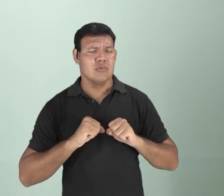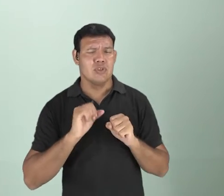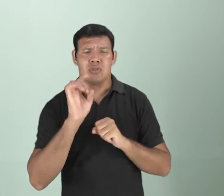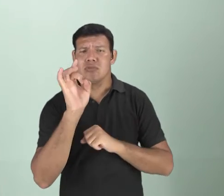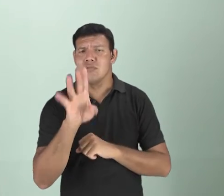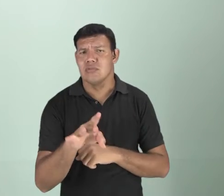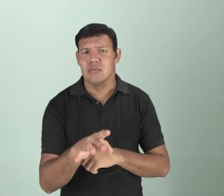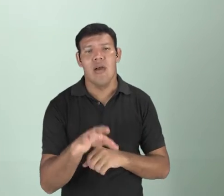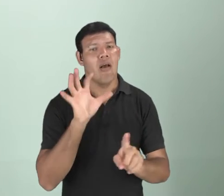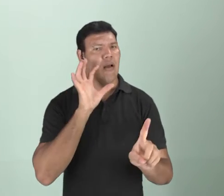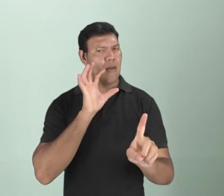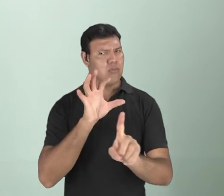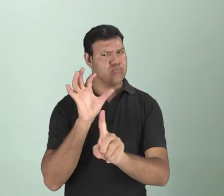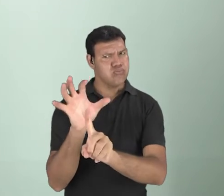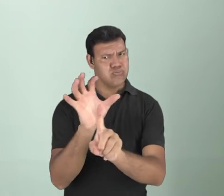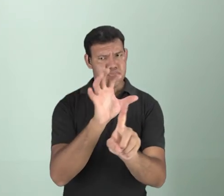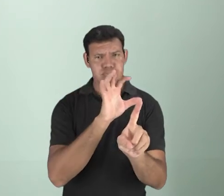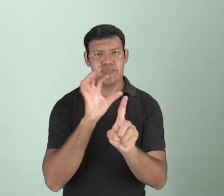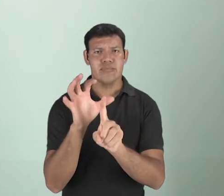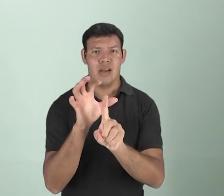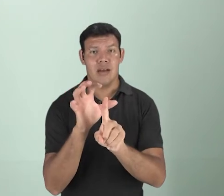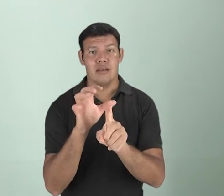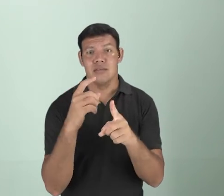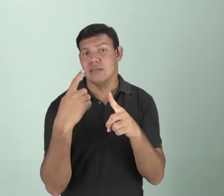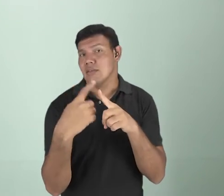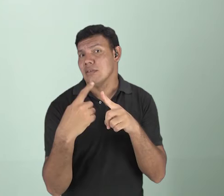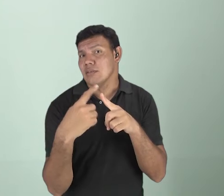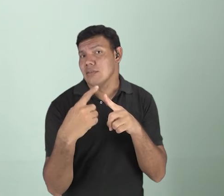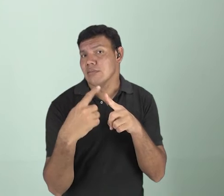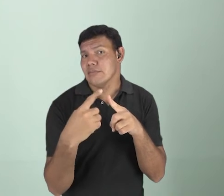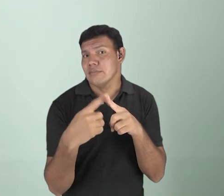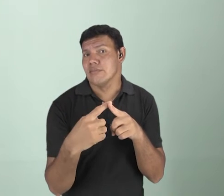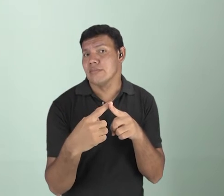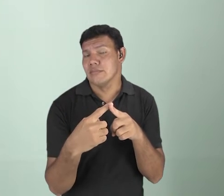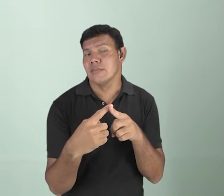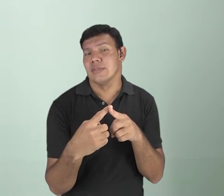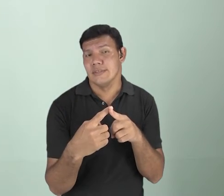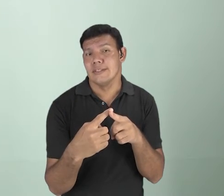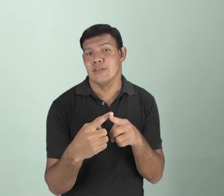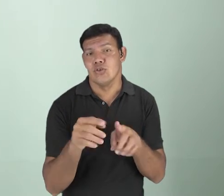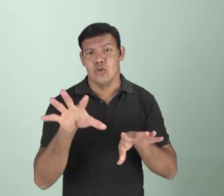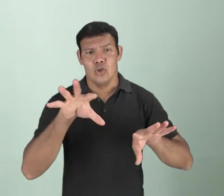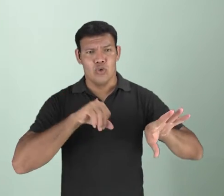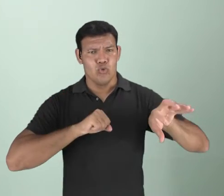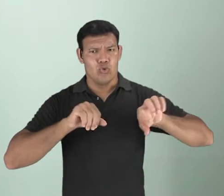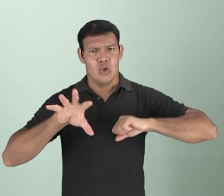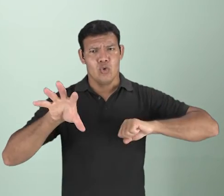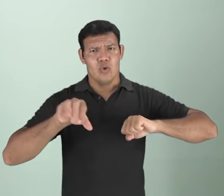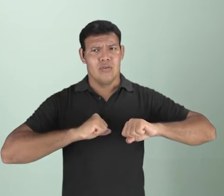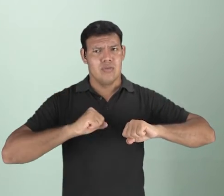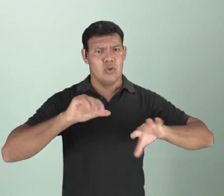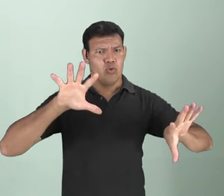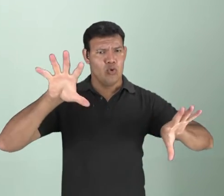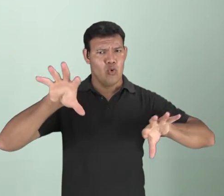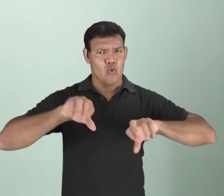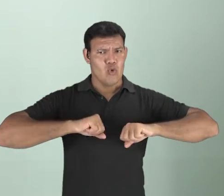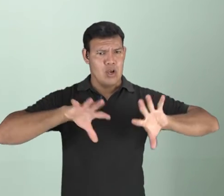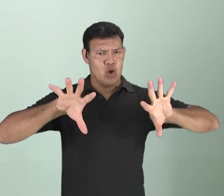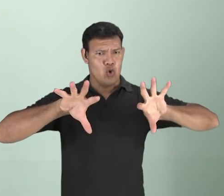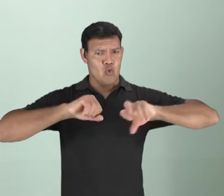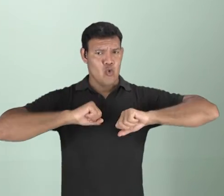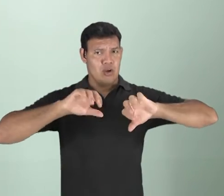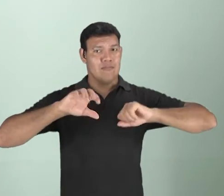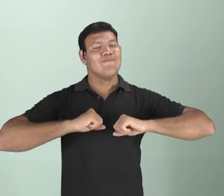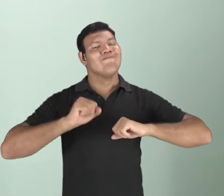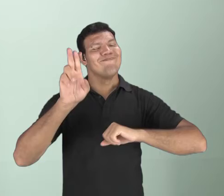somos incentivados. E somos incentivados ainda mais a consumir em excesso. Por isso que eu